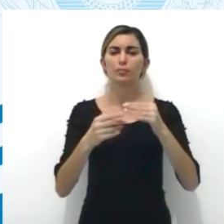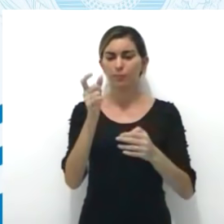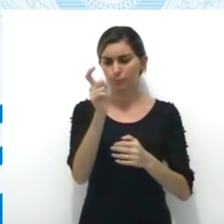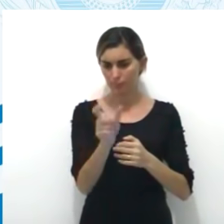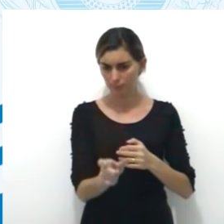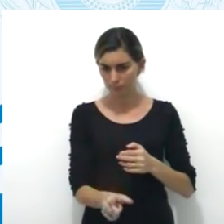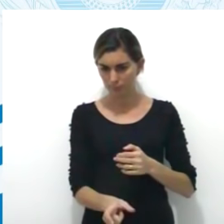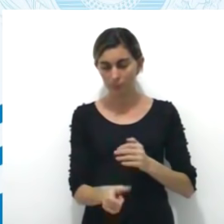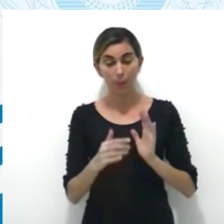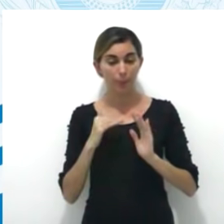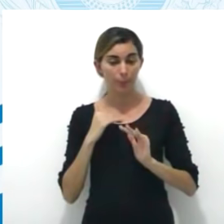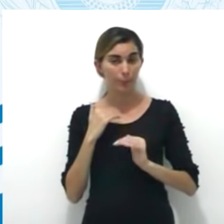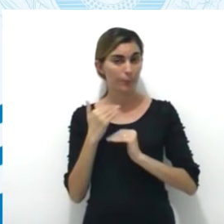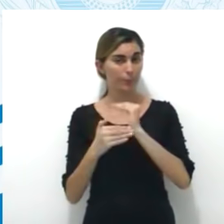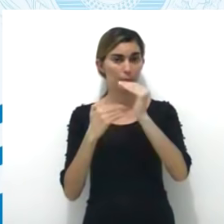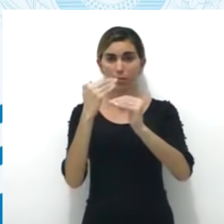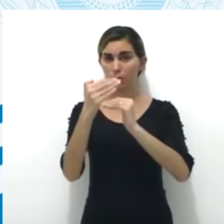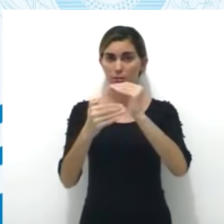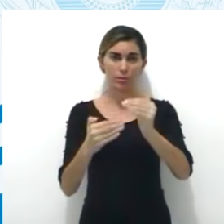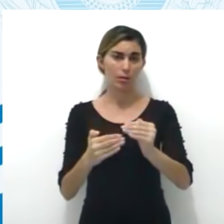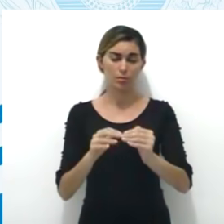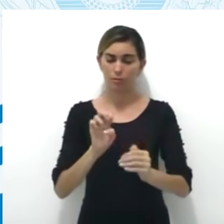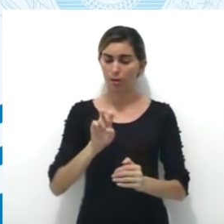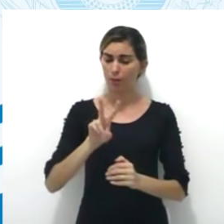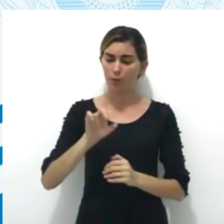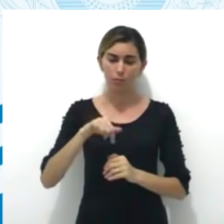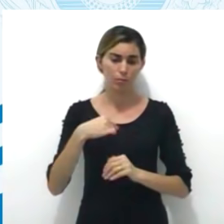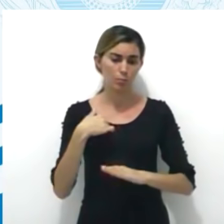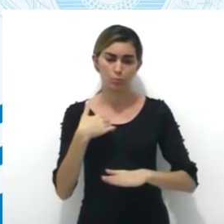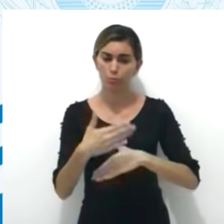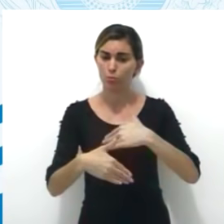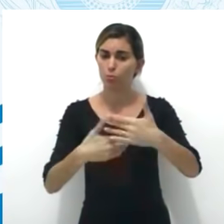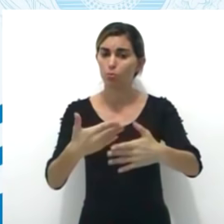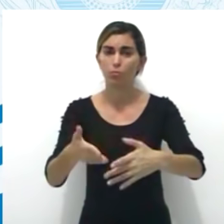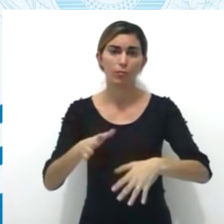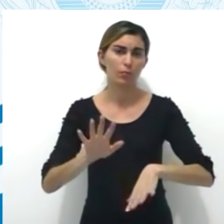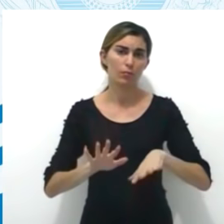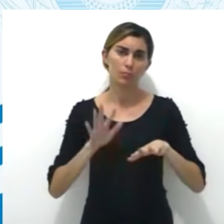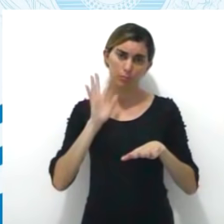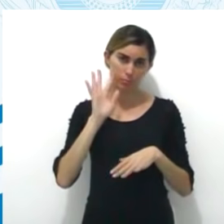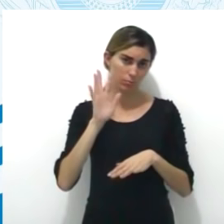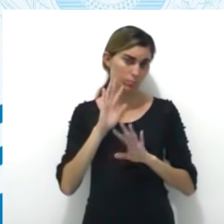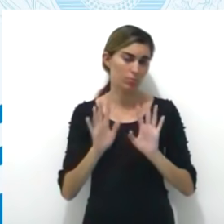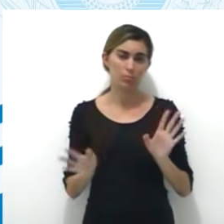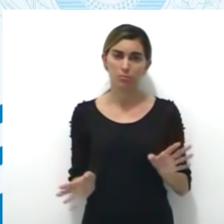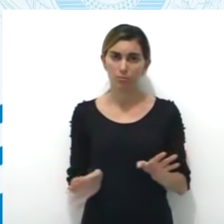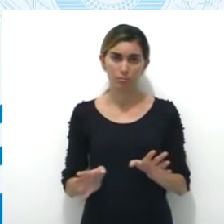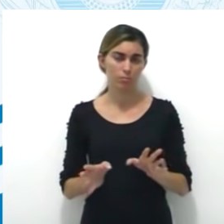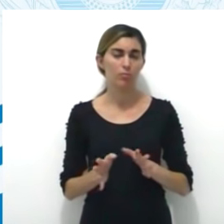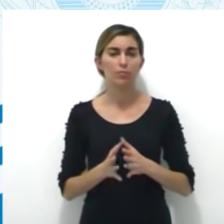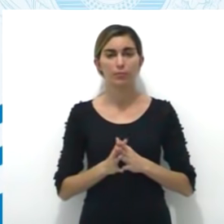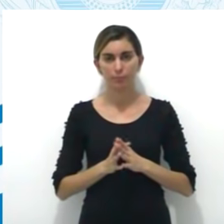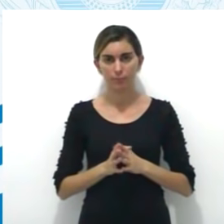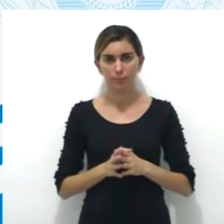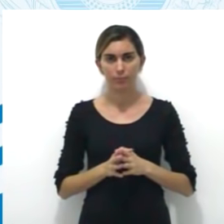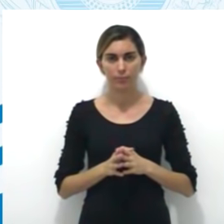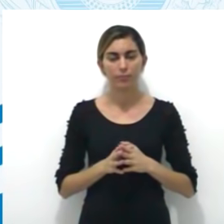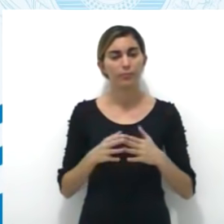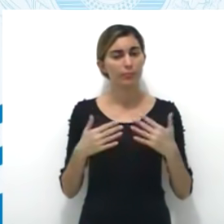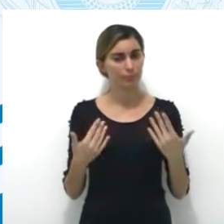o indivíduo ele é um processo de evolução de acordo com a teoria, não é isso? O indivíduo é